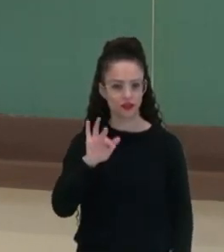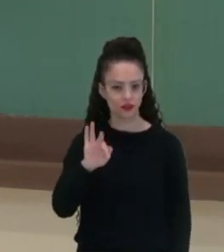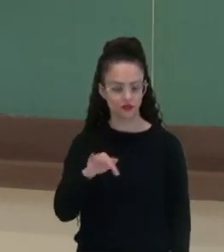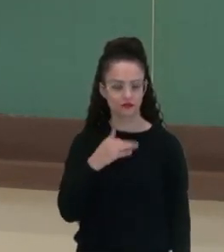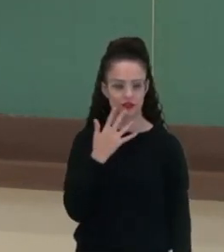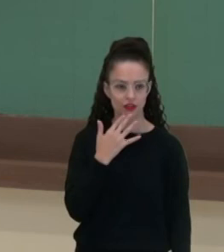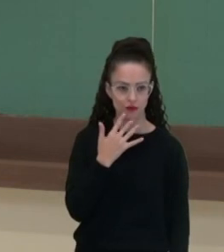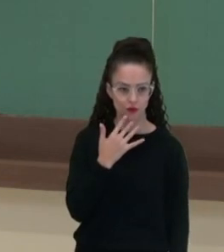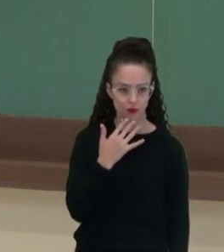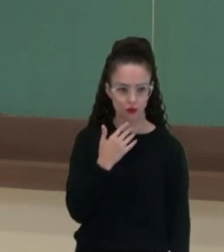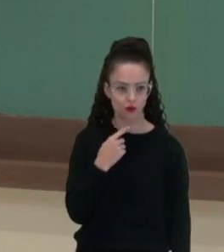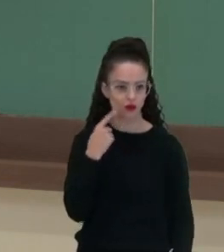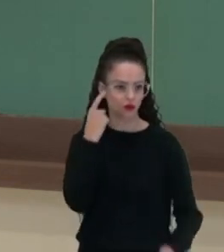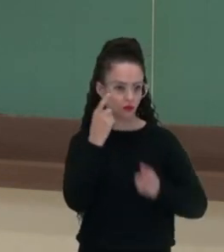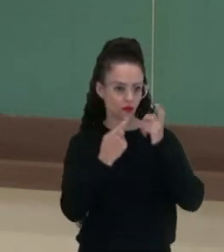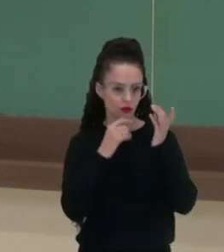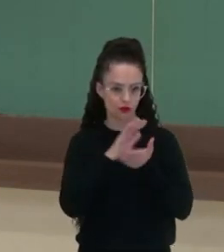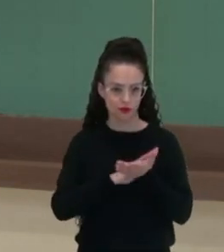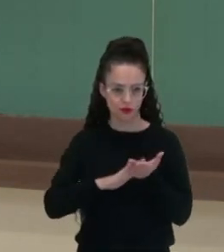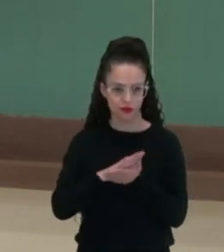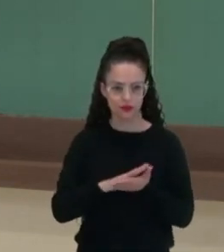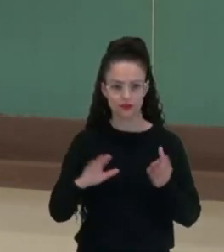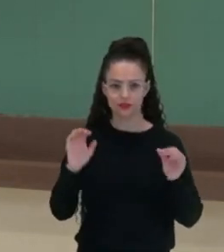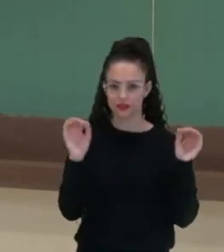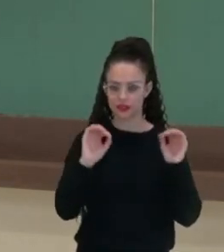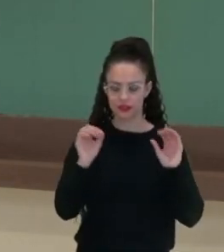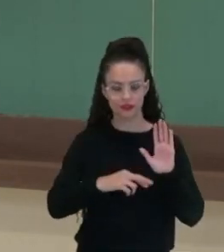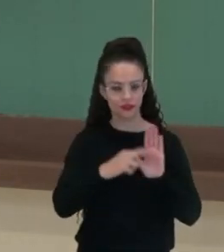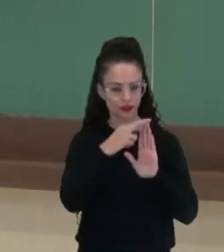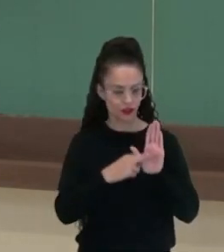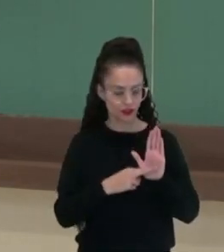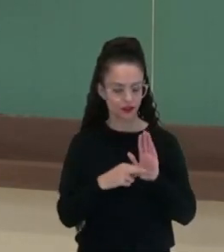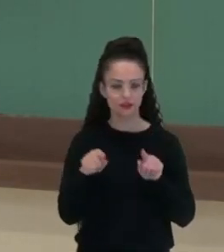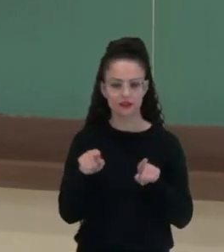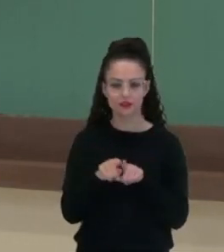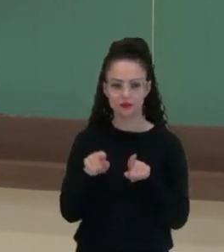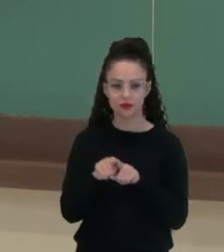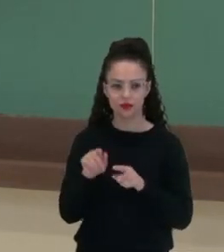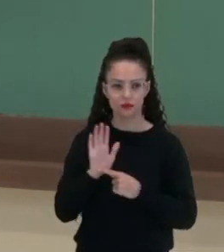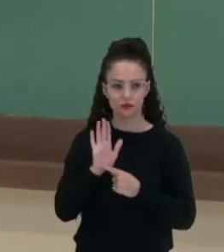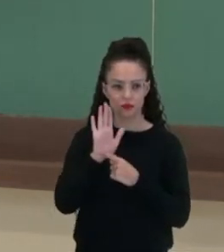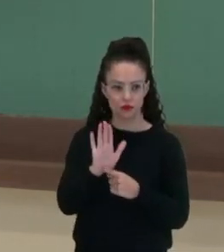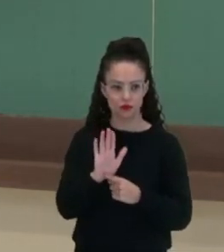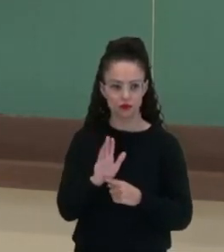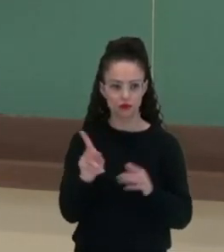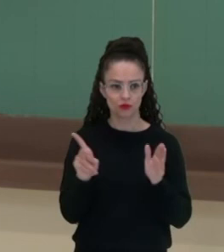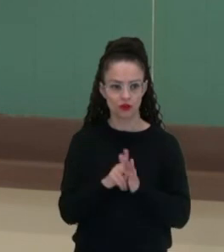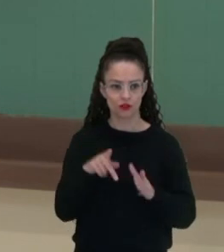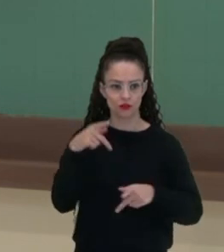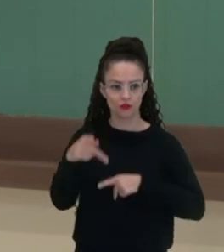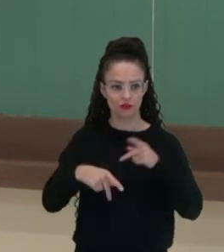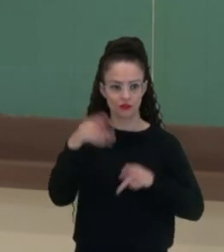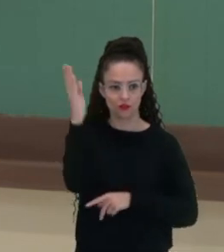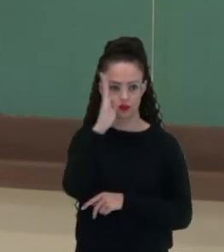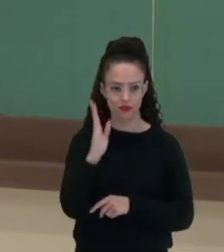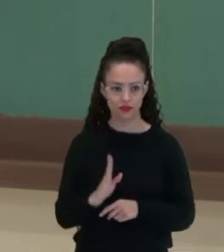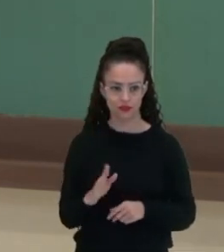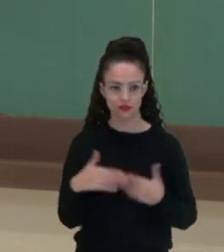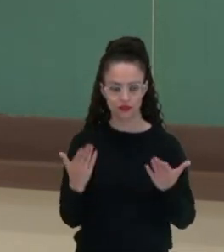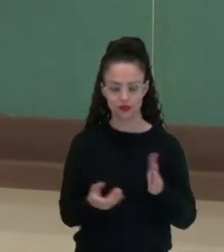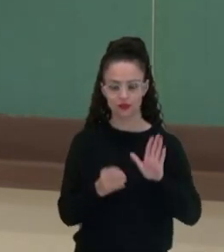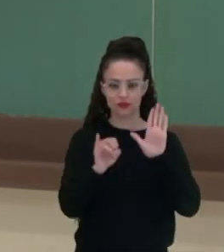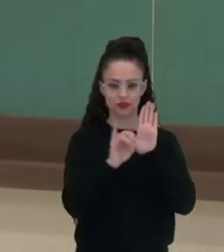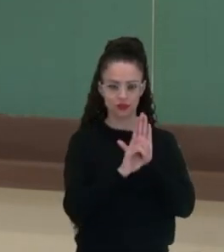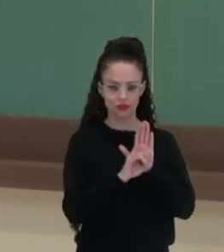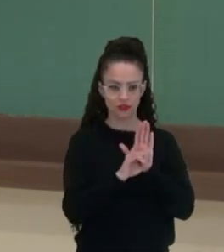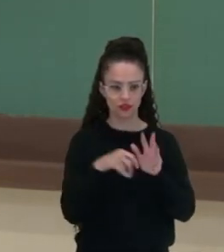das cores, sem preocupação, sem regras, né? Representando, né, o nosso povo brasileiro, então a identidade